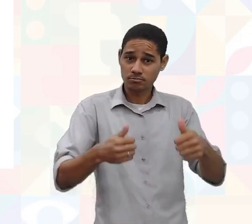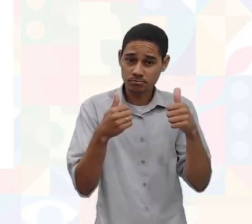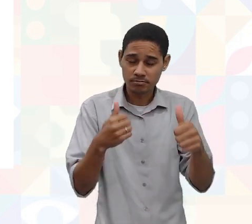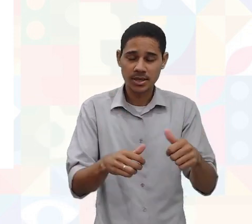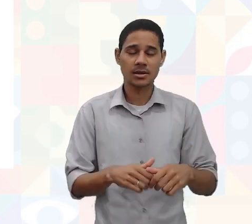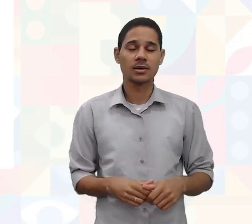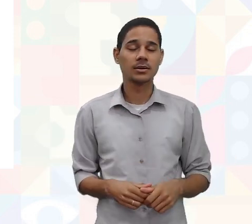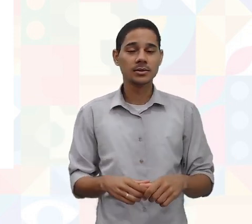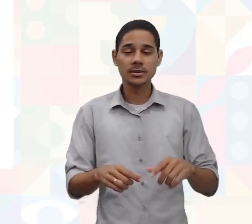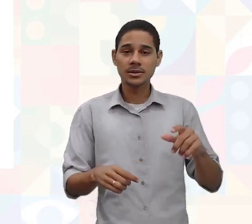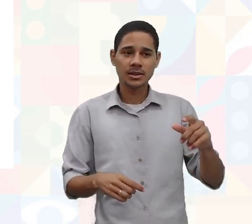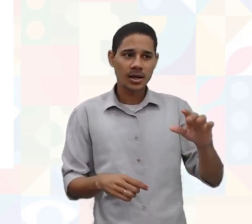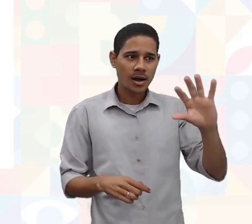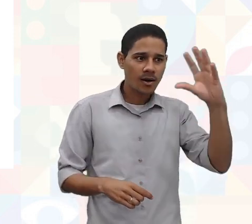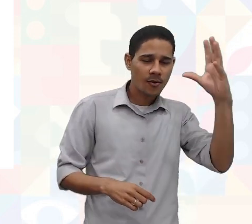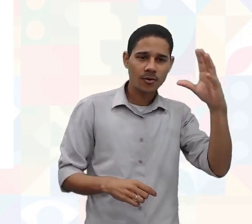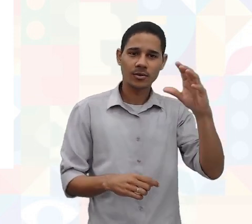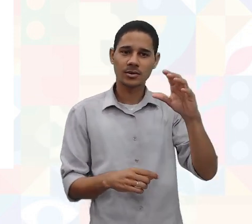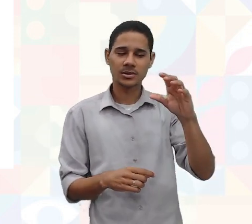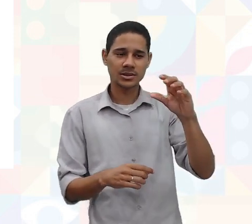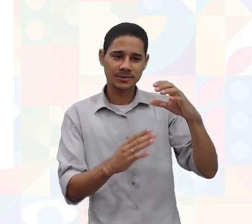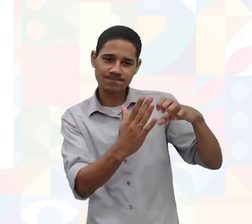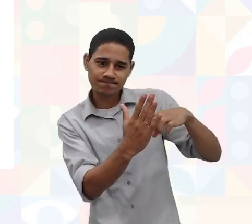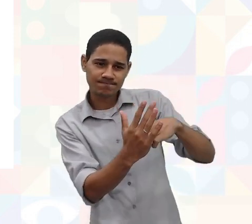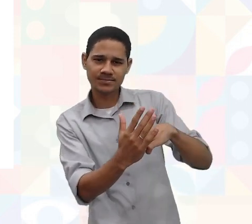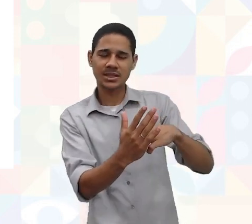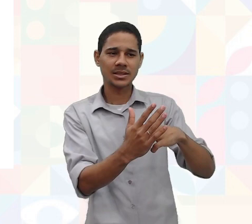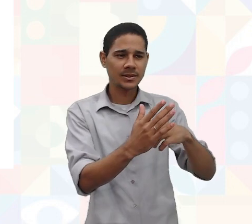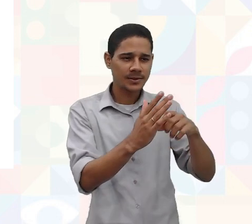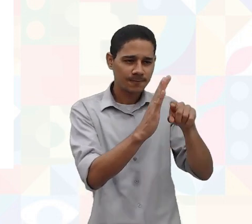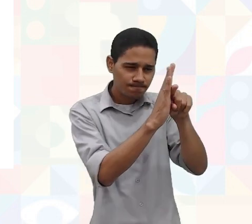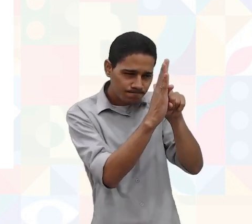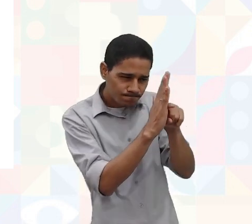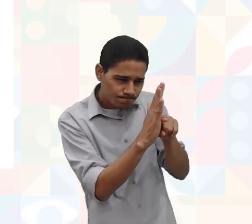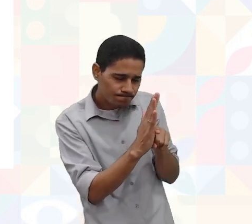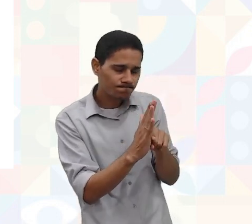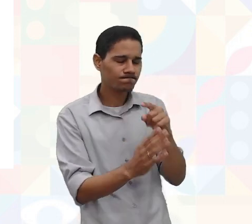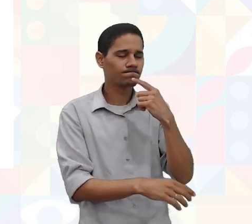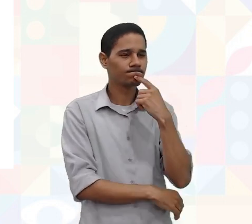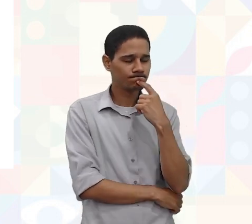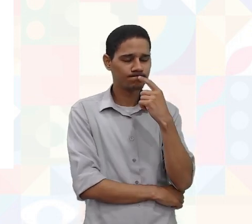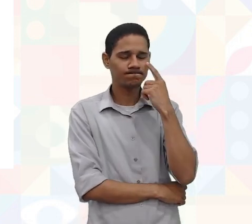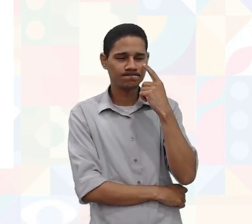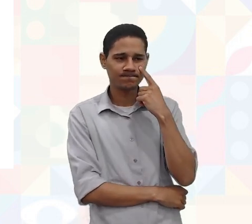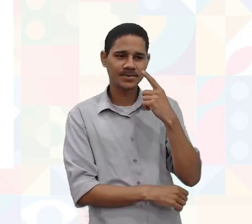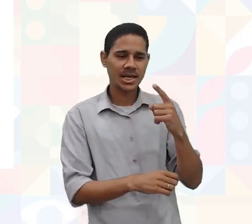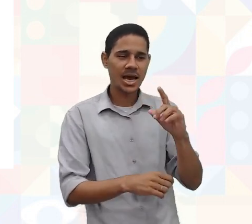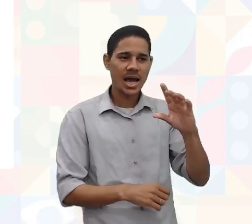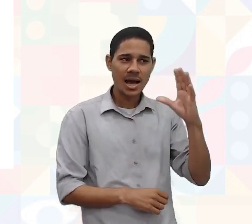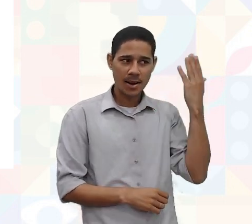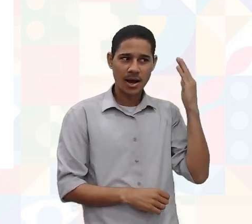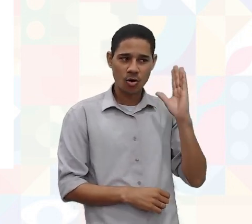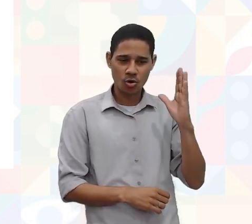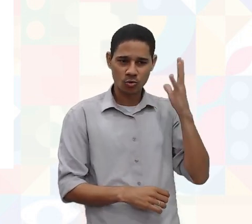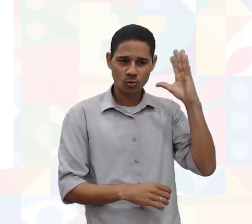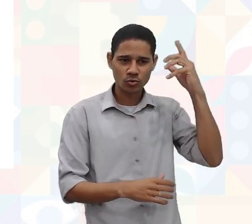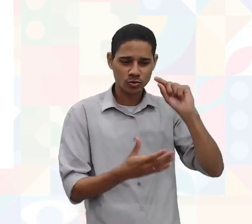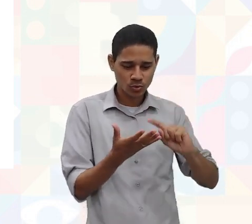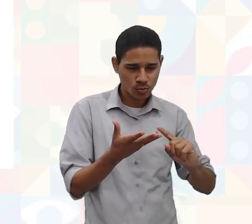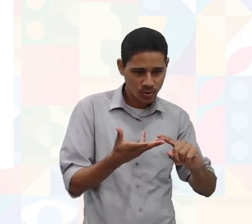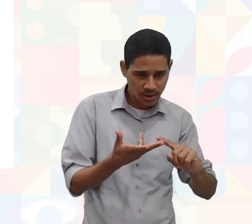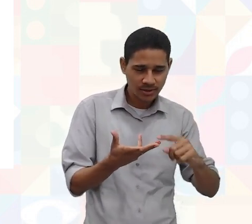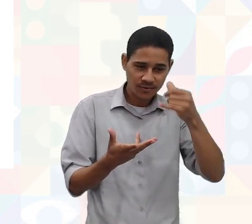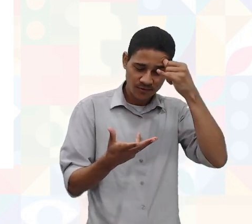análise de incidentes e acidentes ocorridos para identificar os pontos fracos e propor